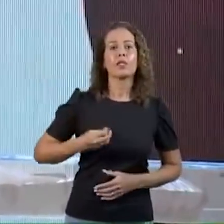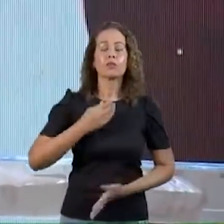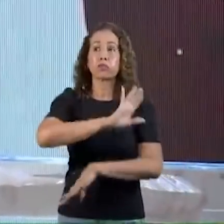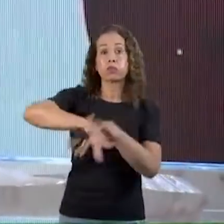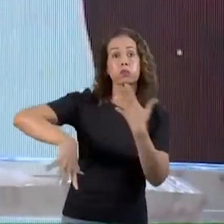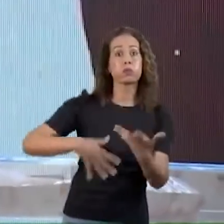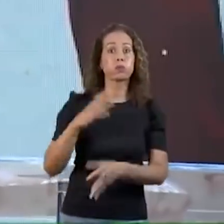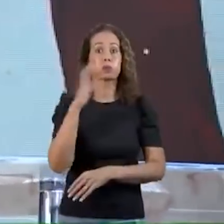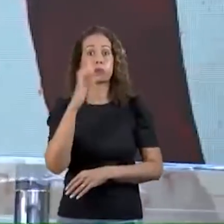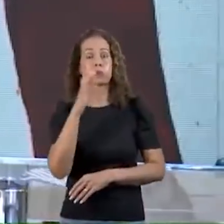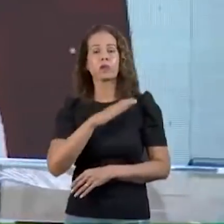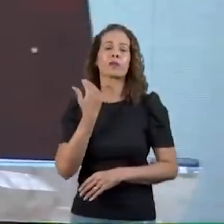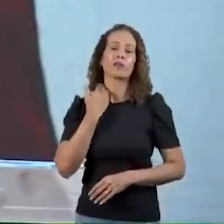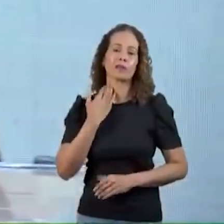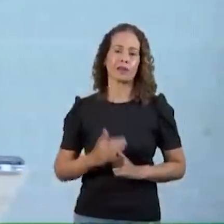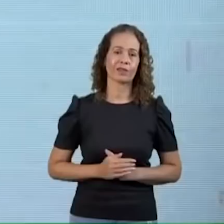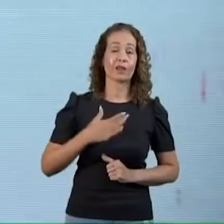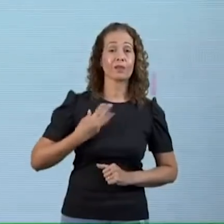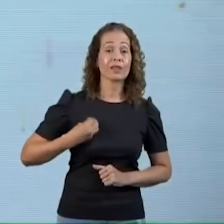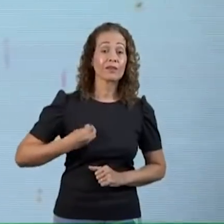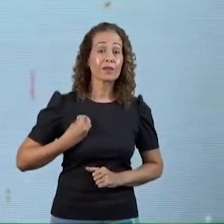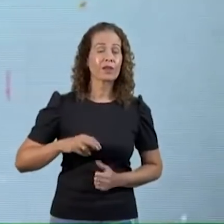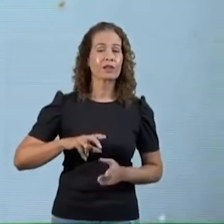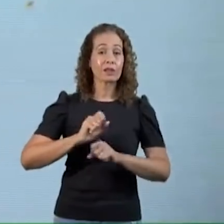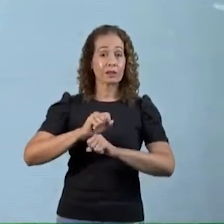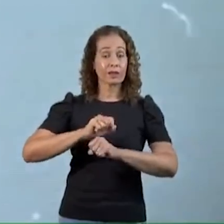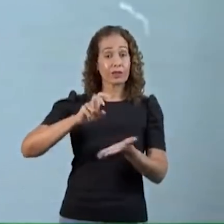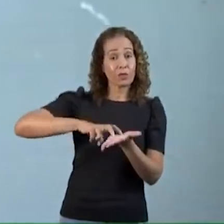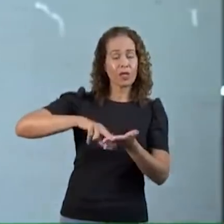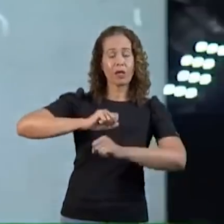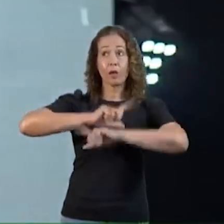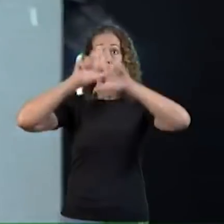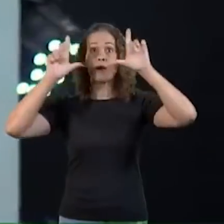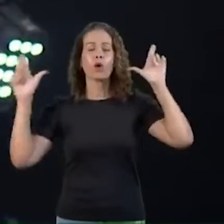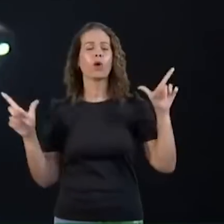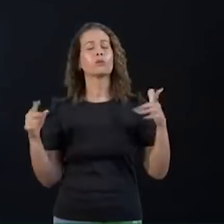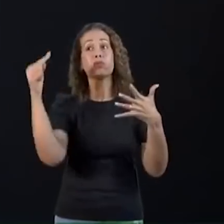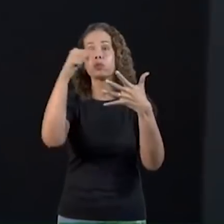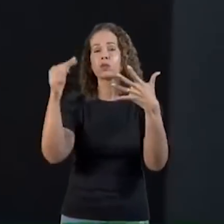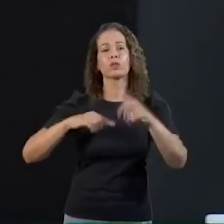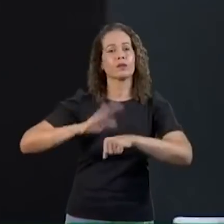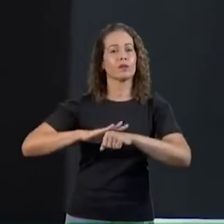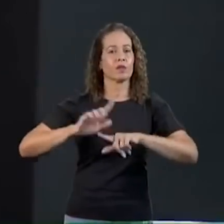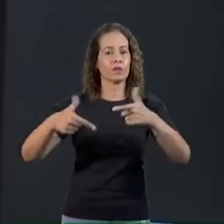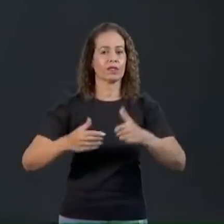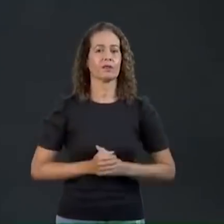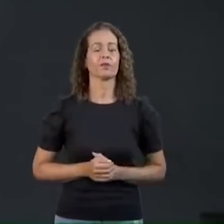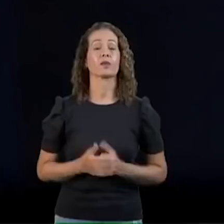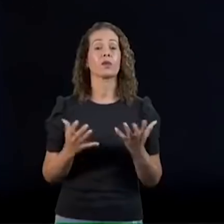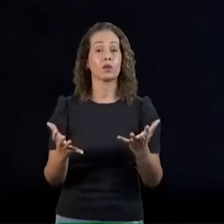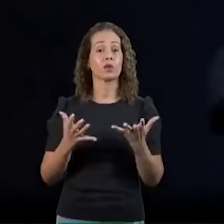vida, mas a minha vida, eu levanto de manhã tão cheio de coisa para fazer. Eu queria, gente, que o governo cobrasse o